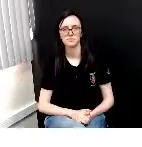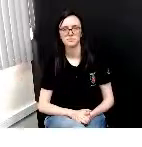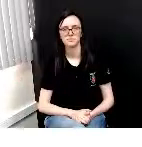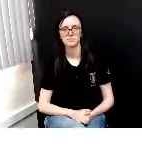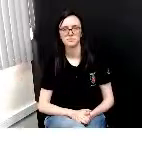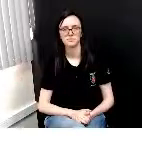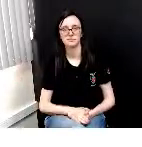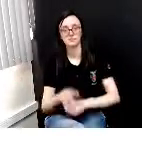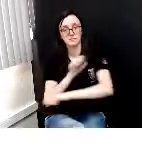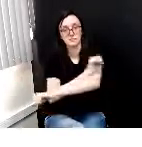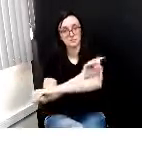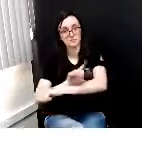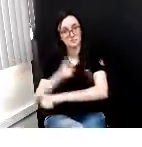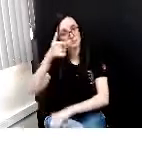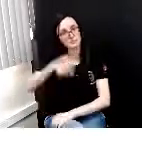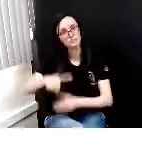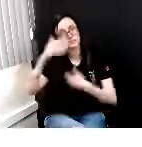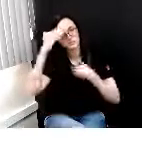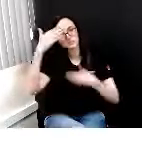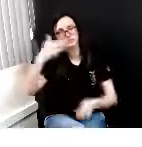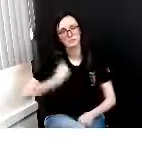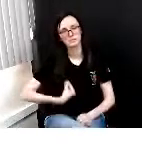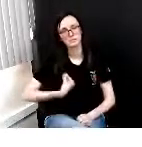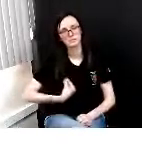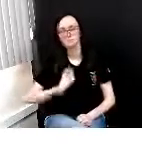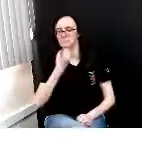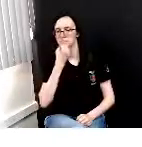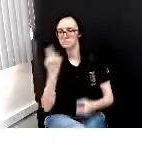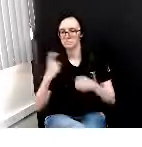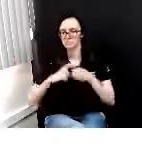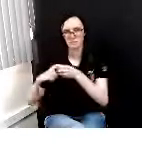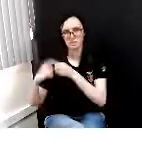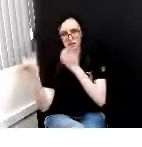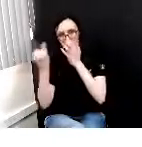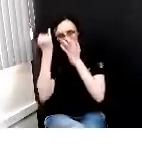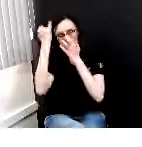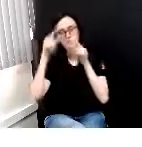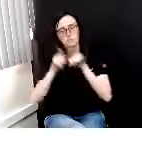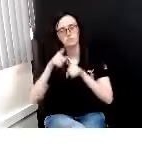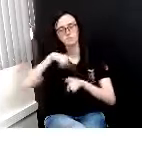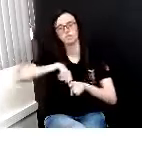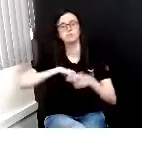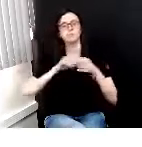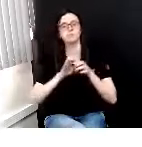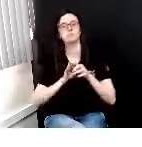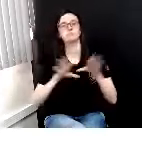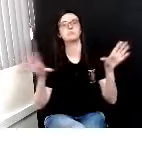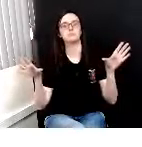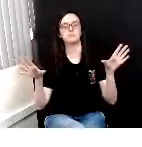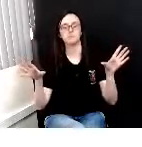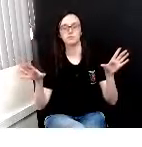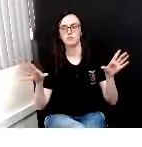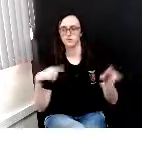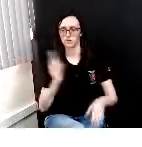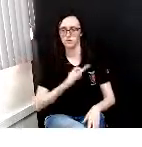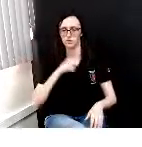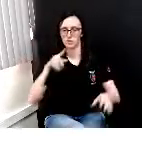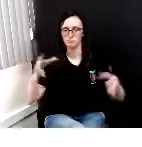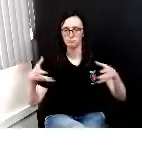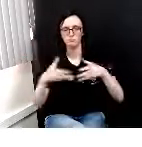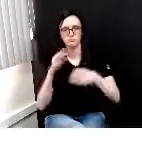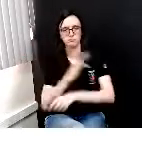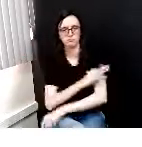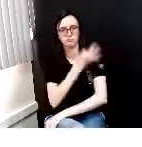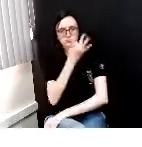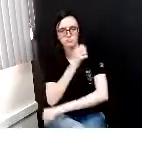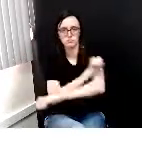Secretaria de Educação, novamente, agradece a presença, né, essa parceria. E a gente se coloca à disposição, enquanto equipe técnica da Secretaria